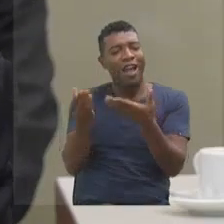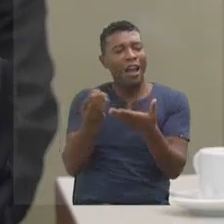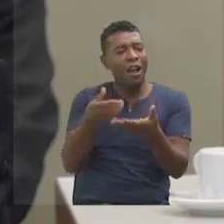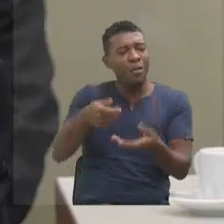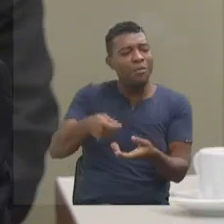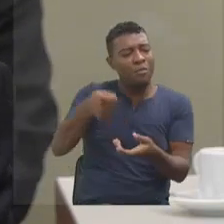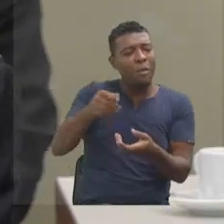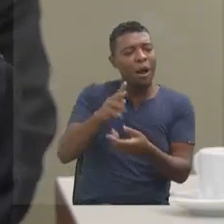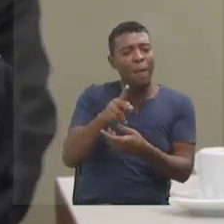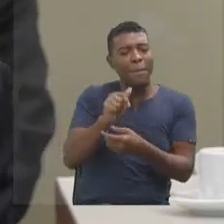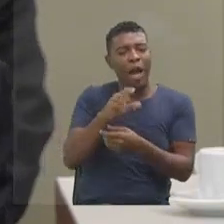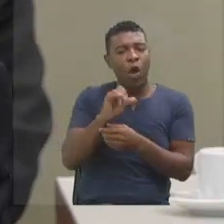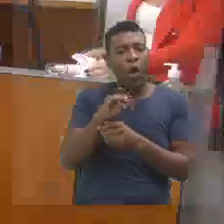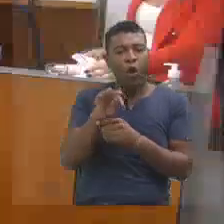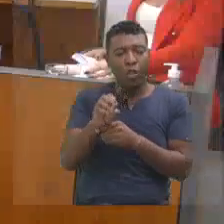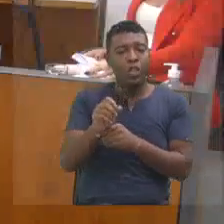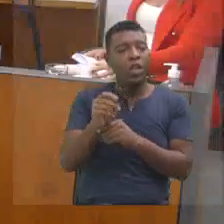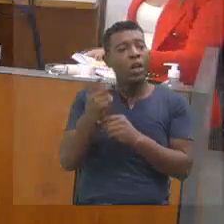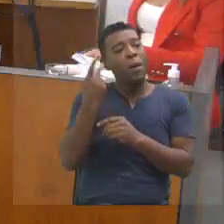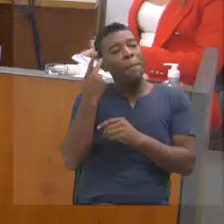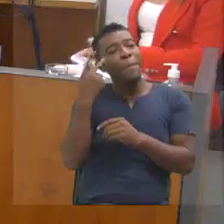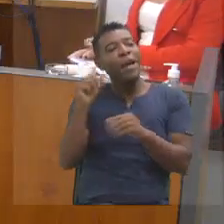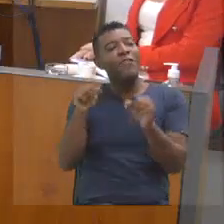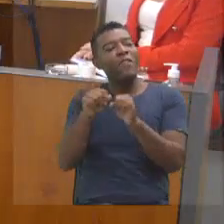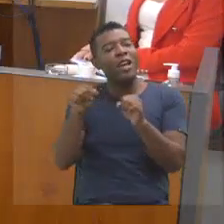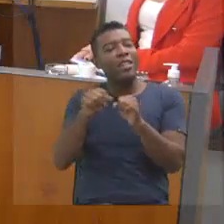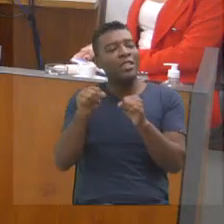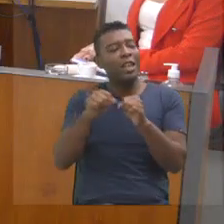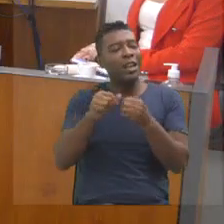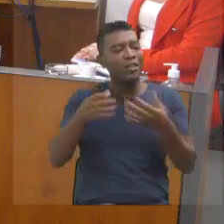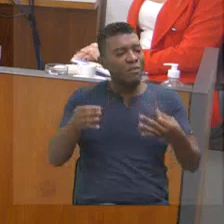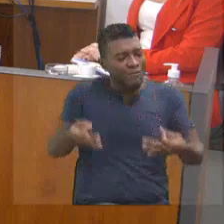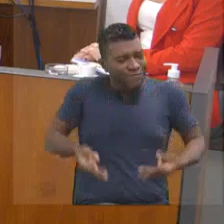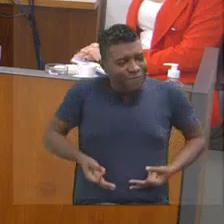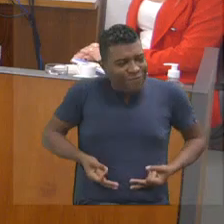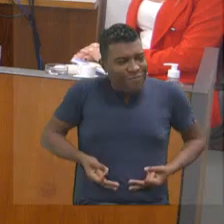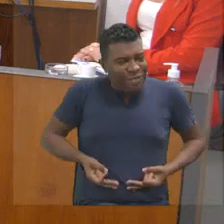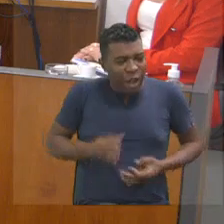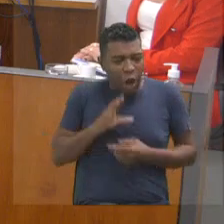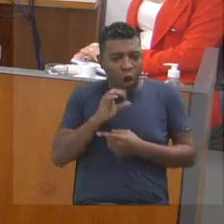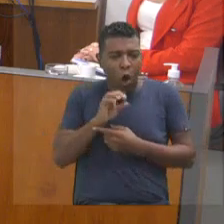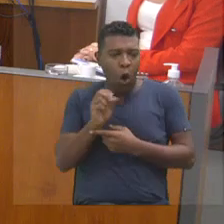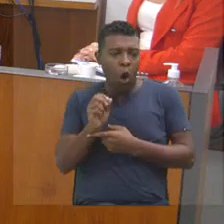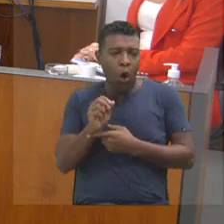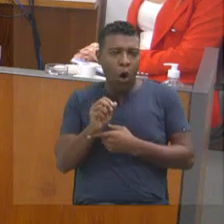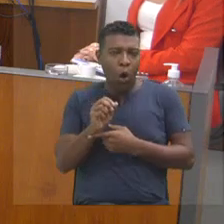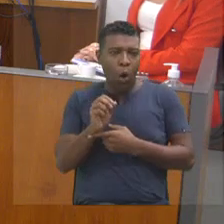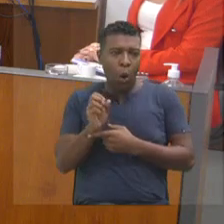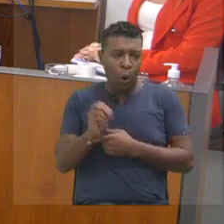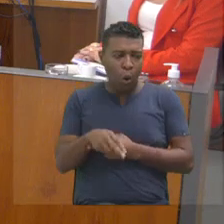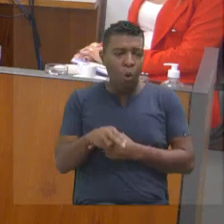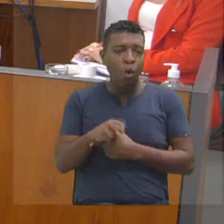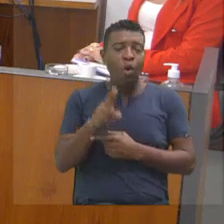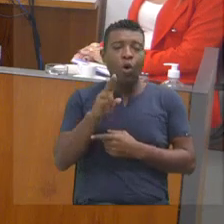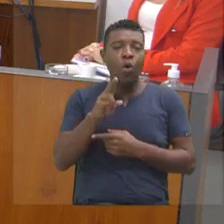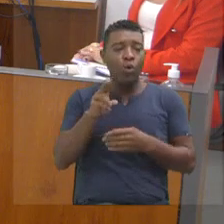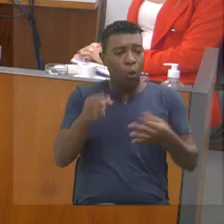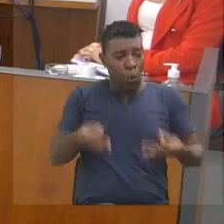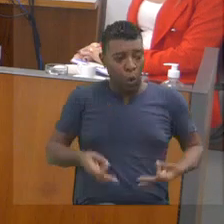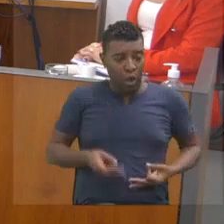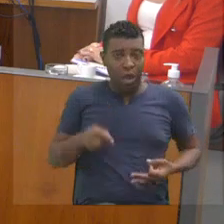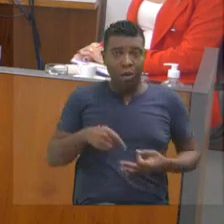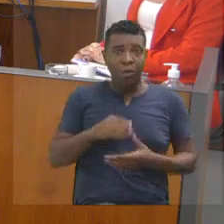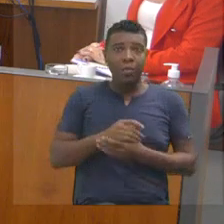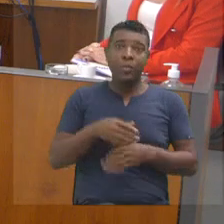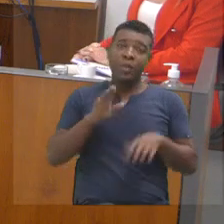Collor uterino muito bem que que o município faz provavelmente ele deve estar recebendo Esse pacote que é